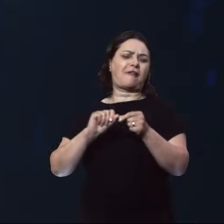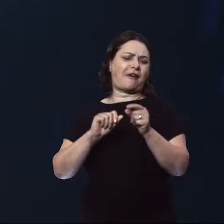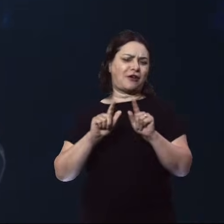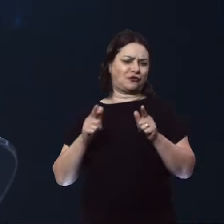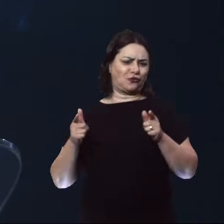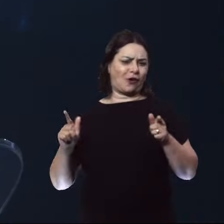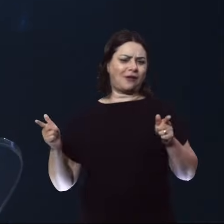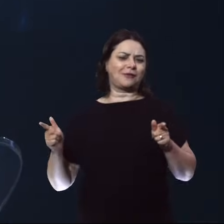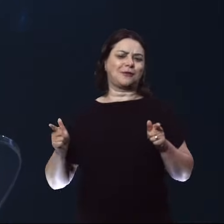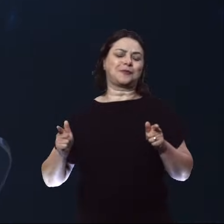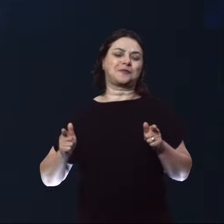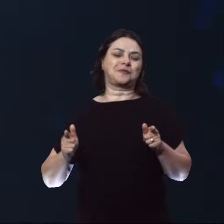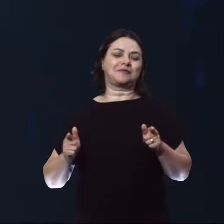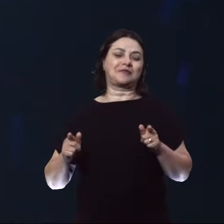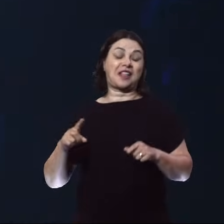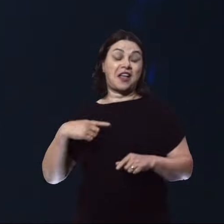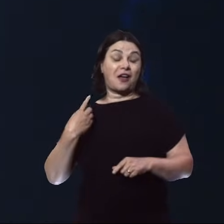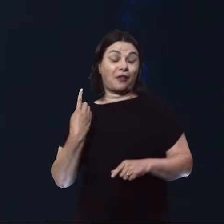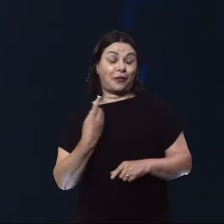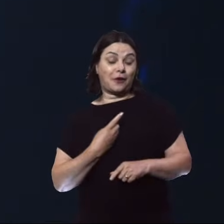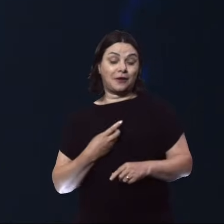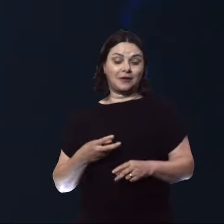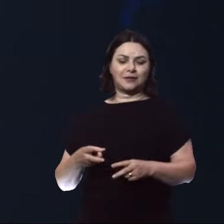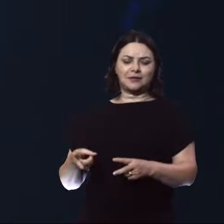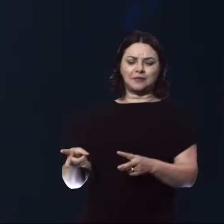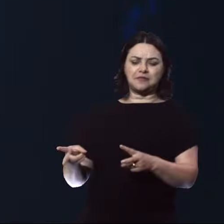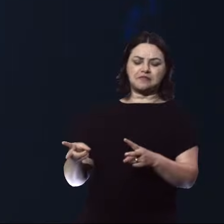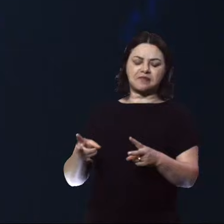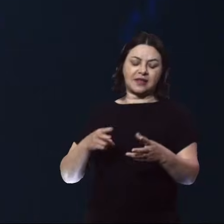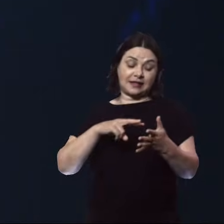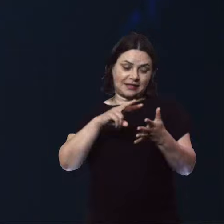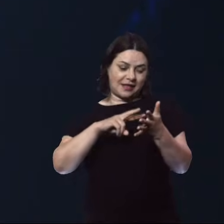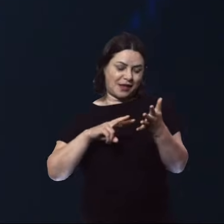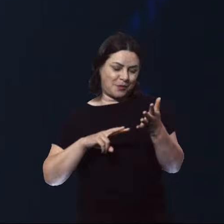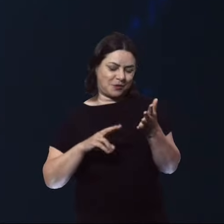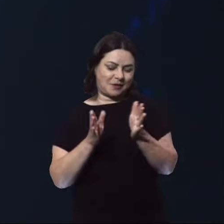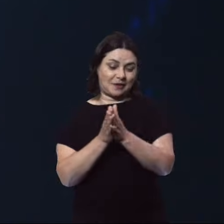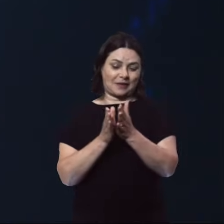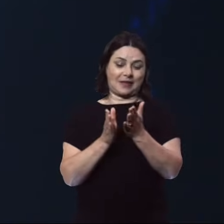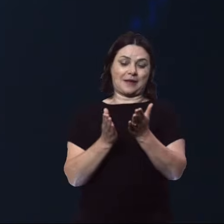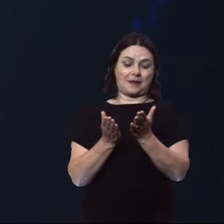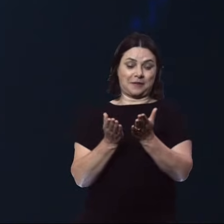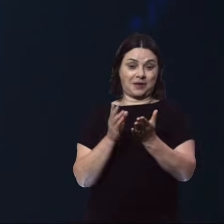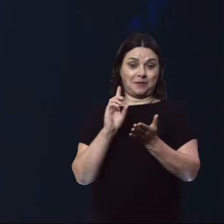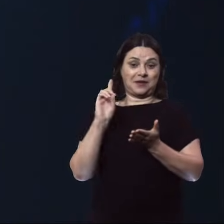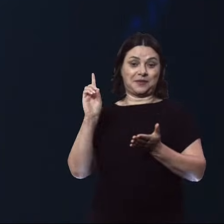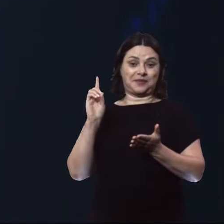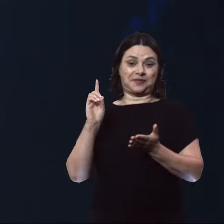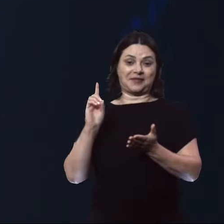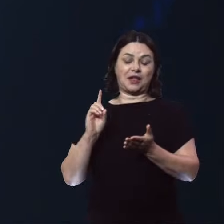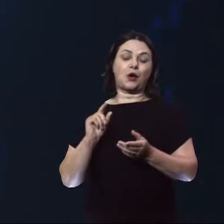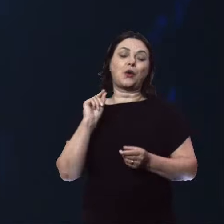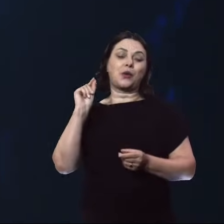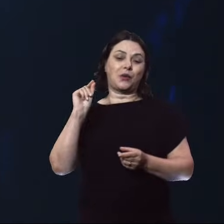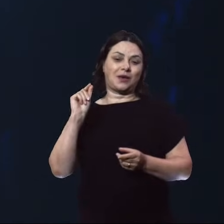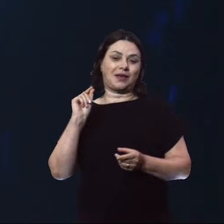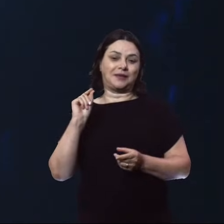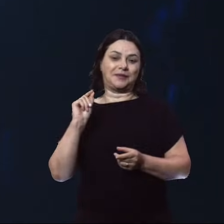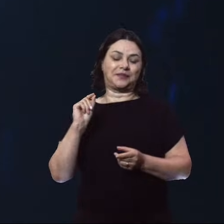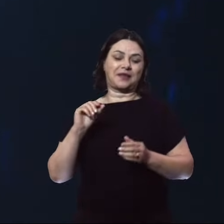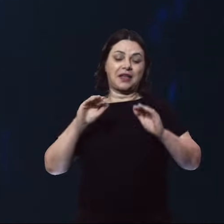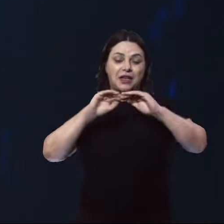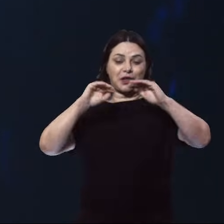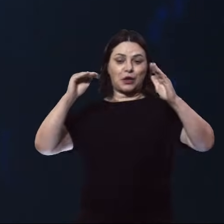fazer churrasco, a gente vê na Bíblia que os altares do Senhor, eles precisam de fogo. Eles